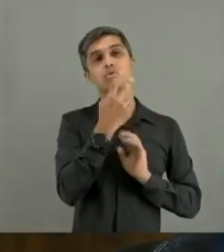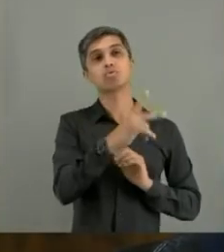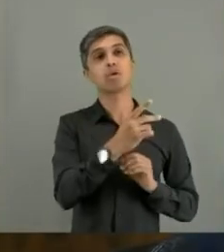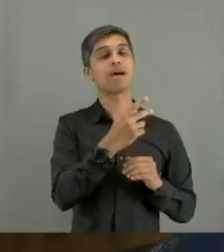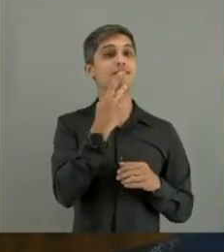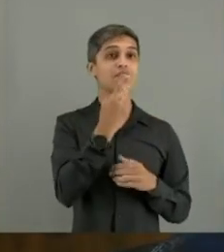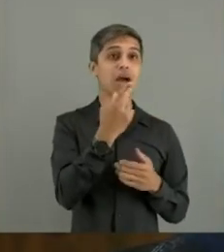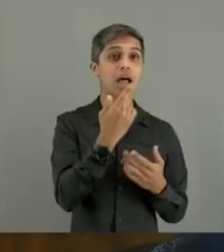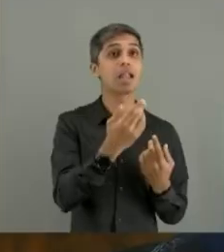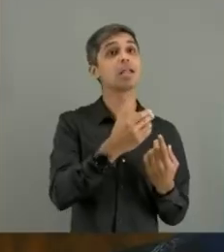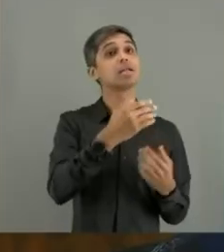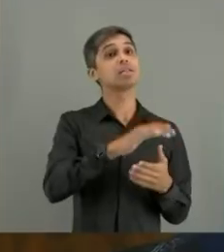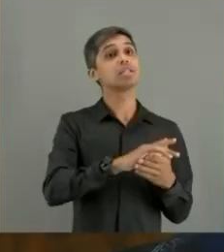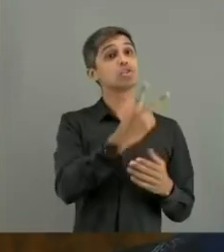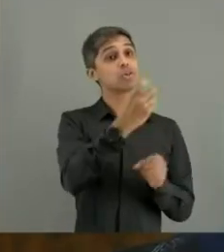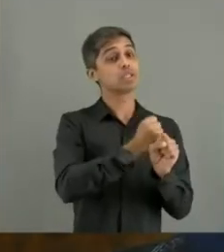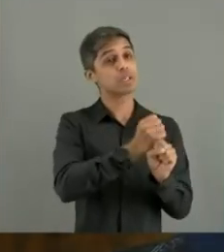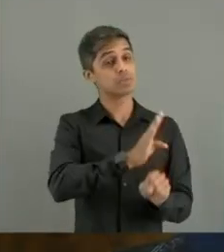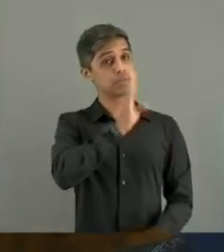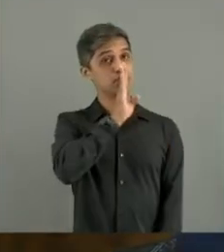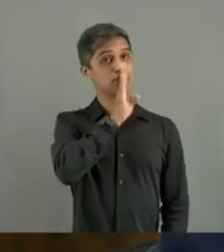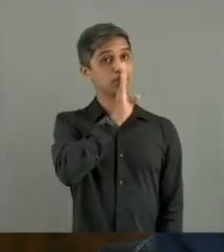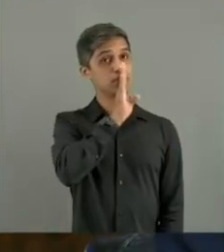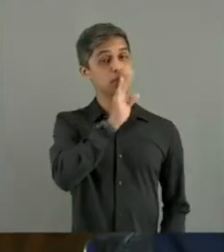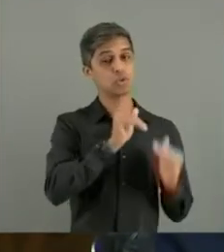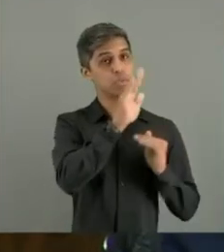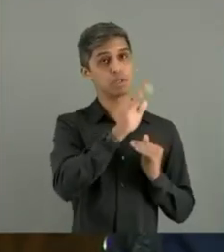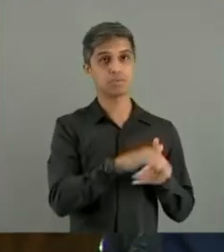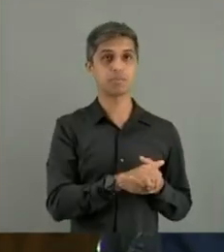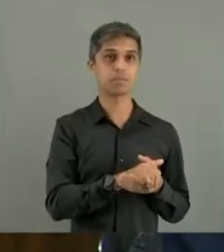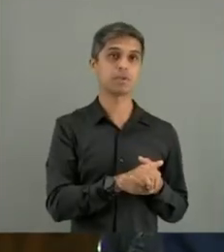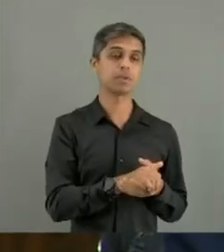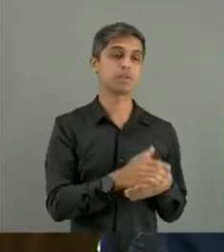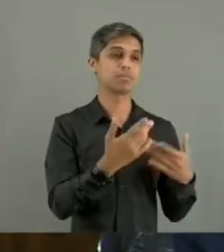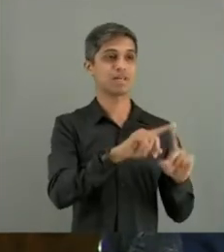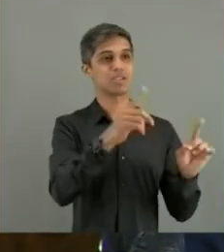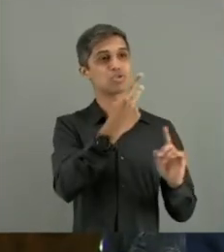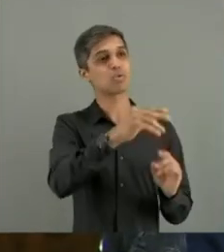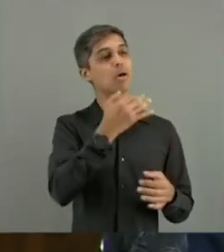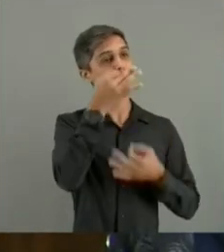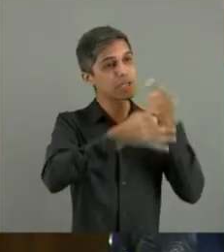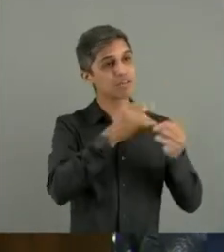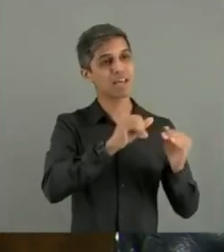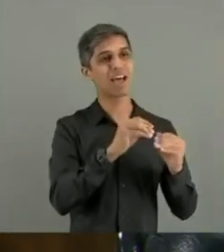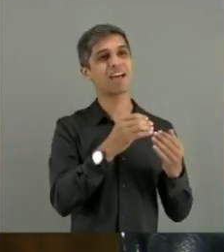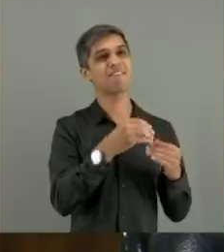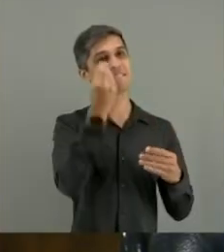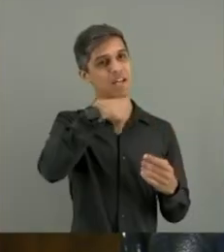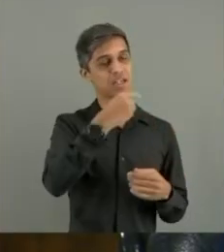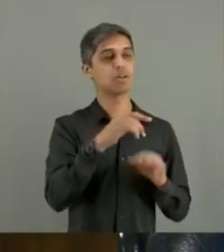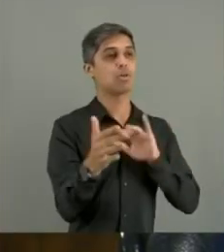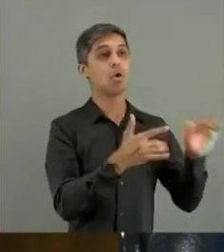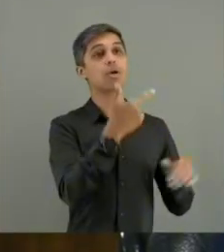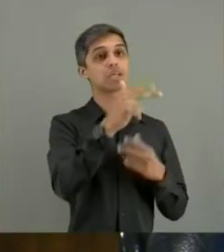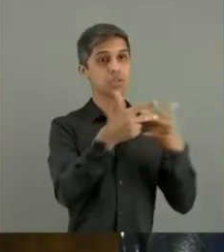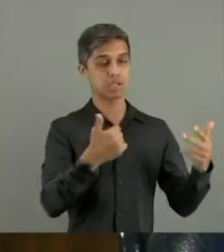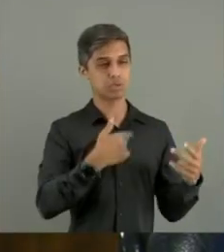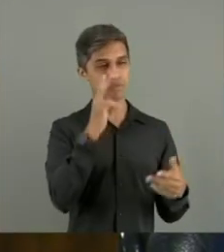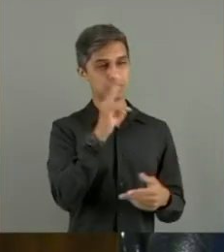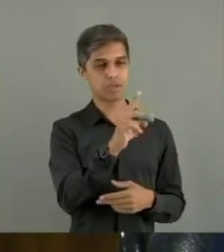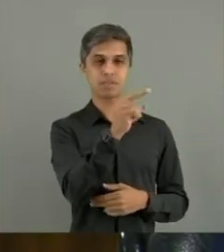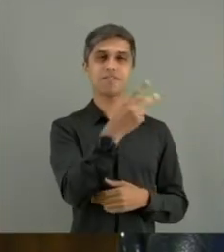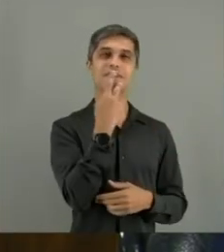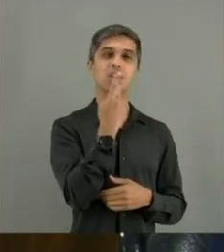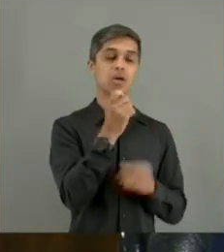fala, já que são 2 anos de omissão, pelo menos. Uma outra coisa que me chamou a atenção aqui foi que a senhora afirmou aí, eu